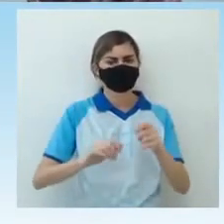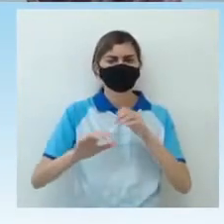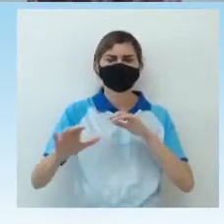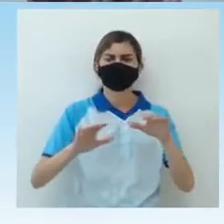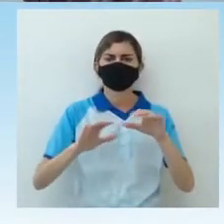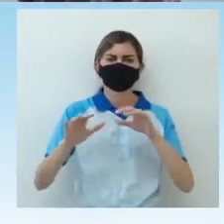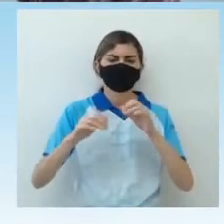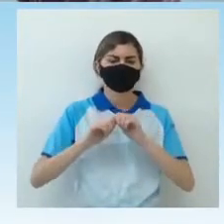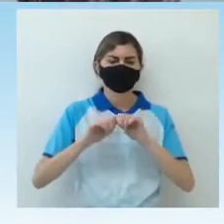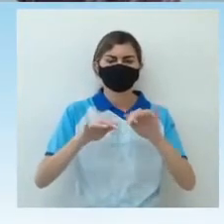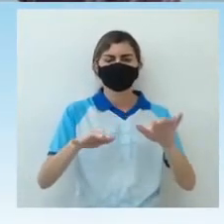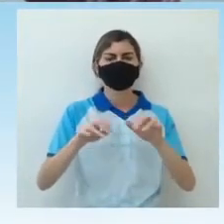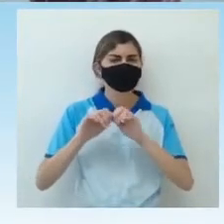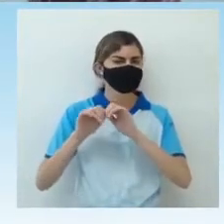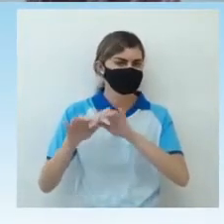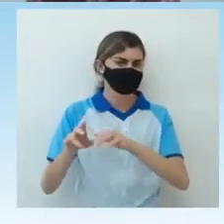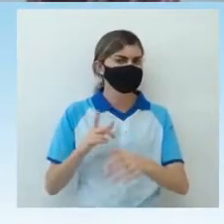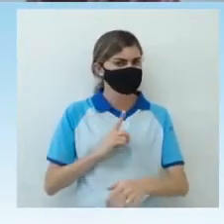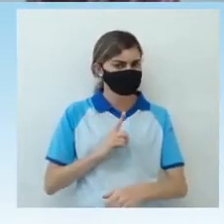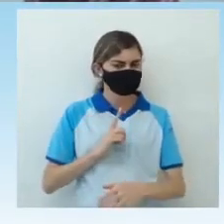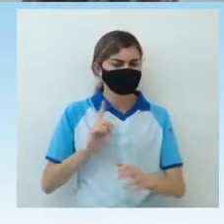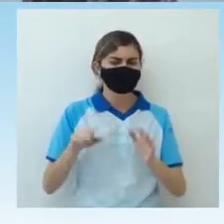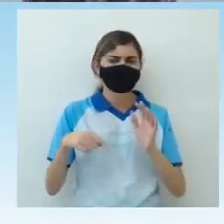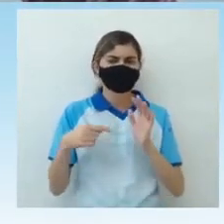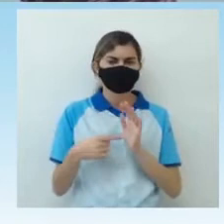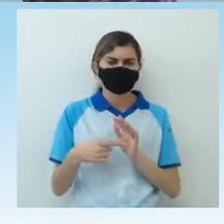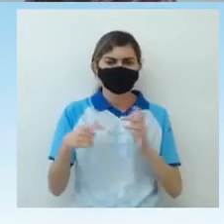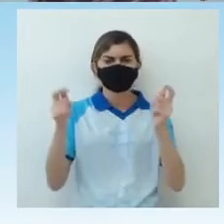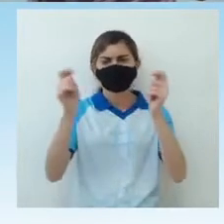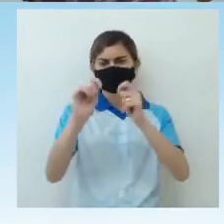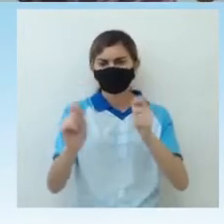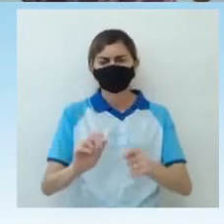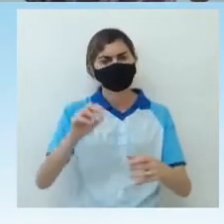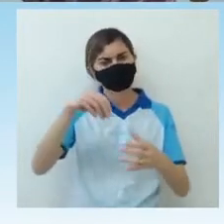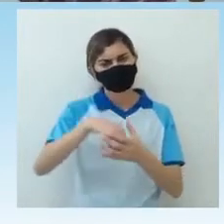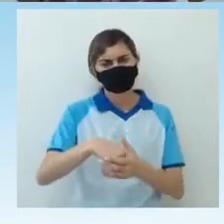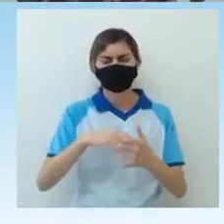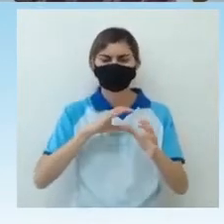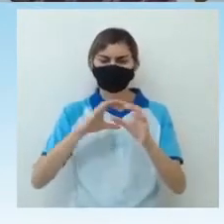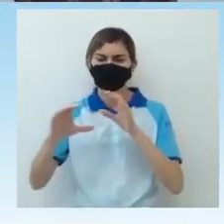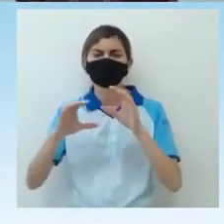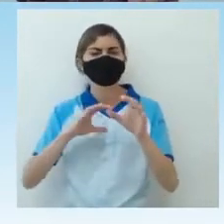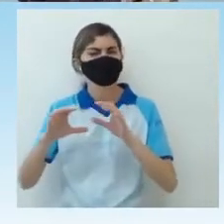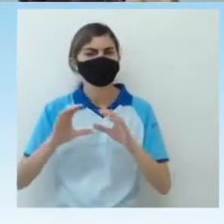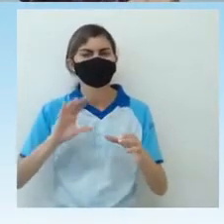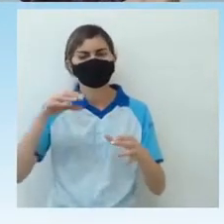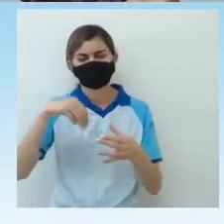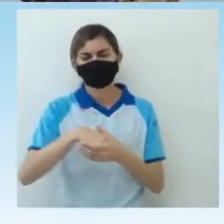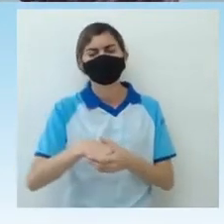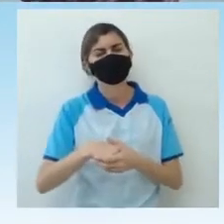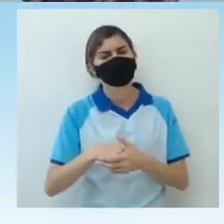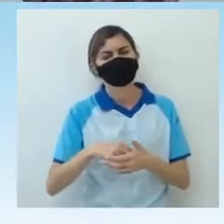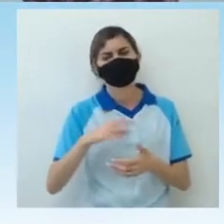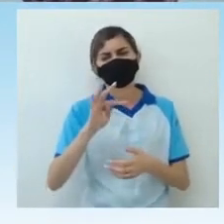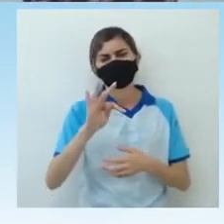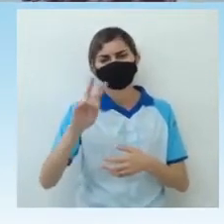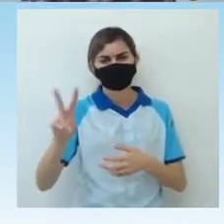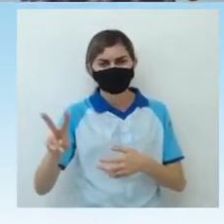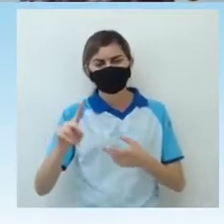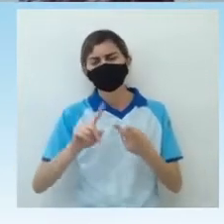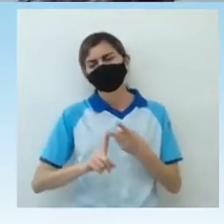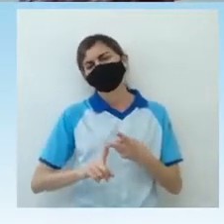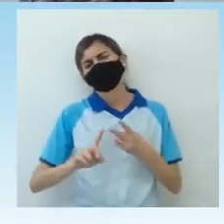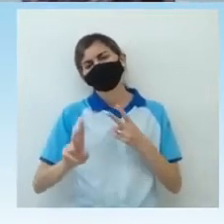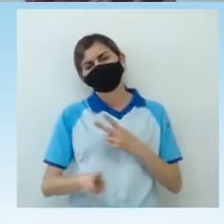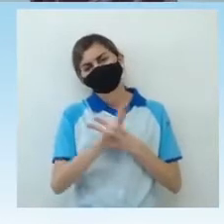comunicação de massa, quando você tem o objeto artístico dentro desses meios de comunicação, dentro da TV, da